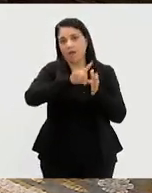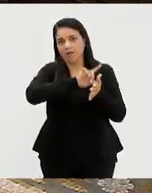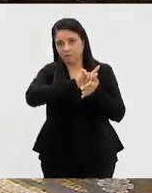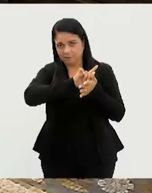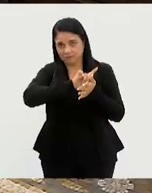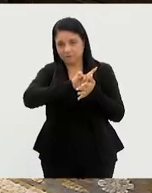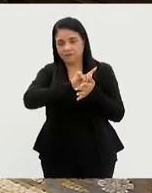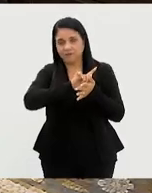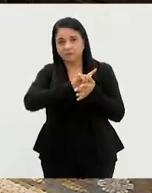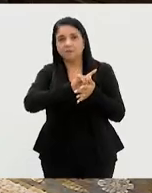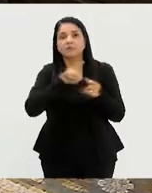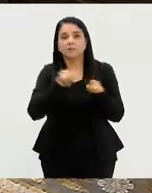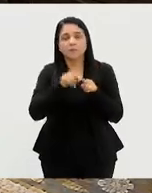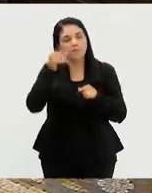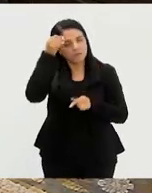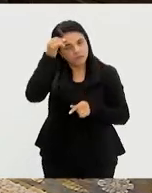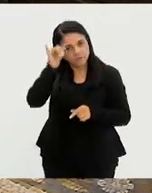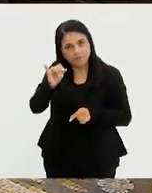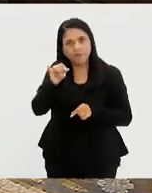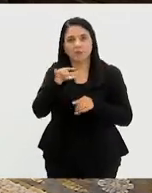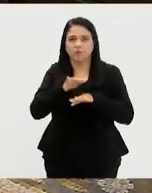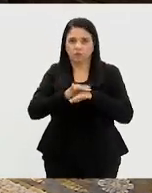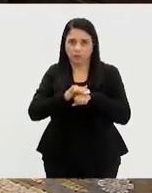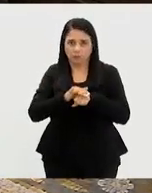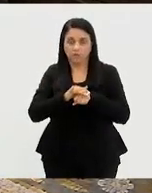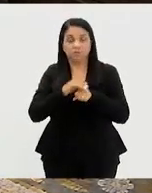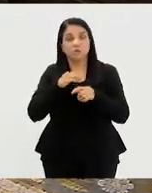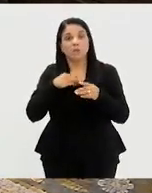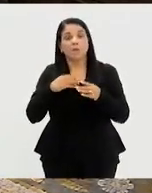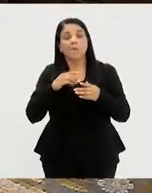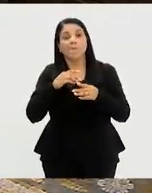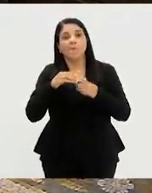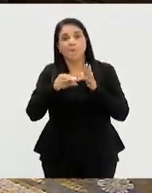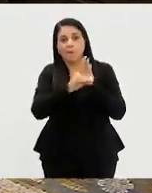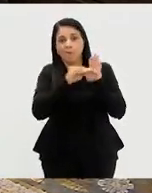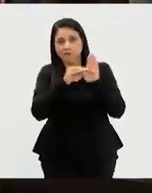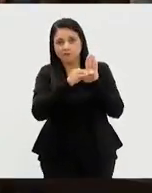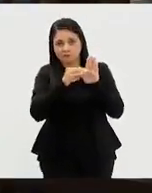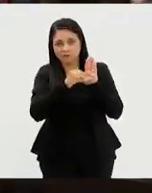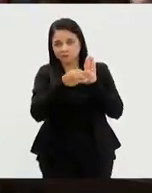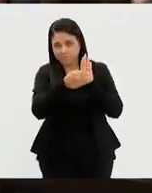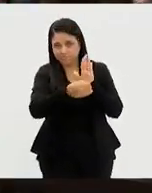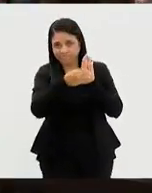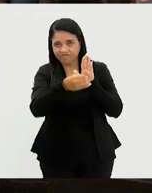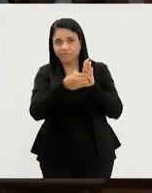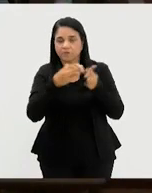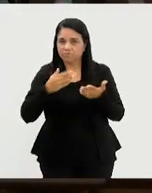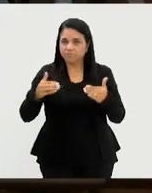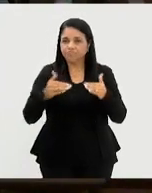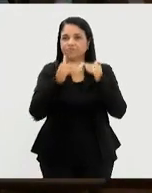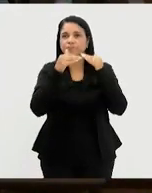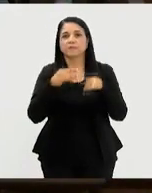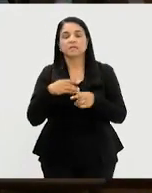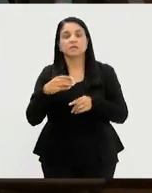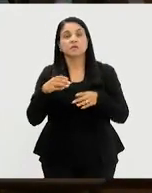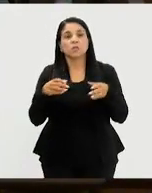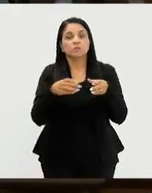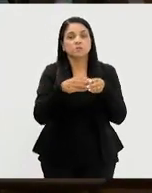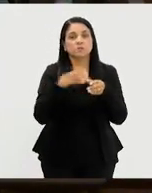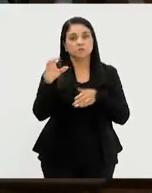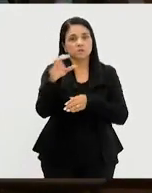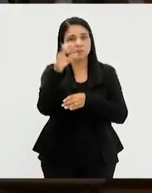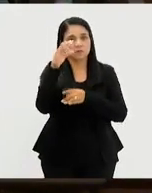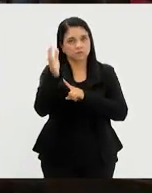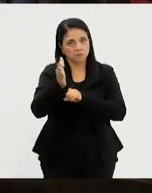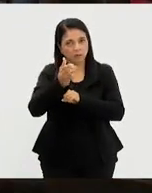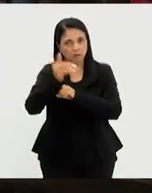da prevenção então o nosso parecer é favorável pela comissão de ciência e tecnologia deputada Élica taqu